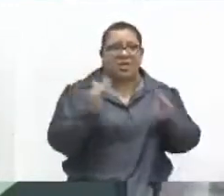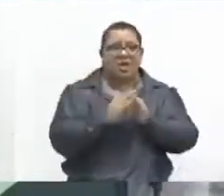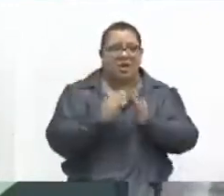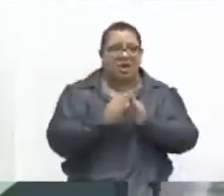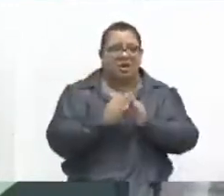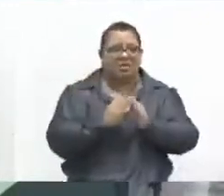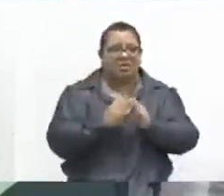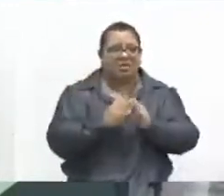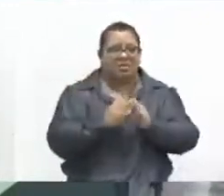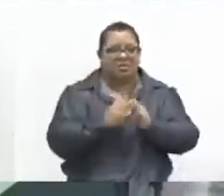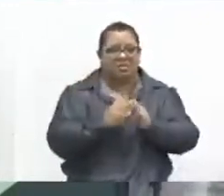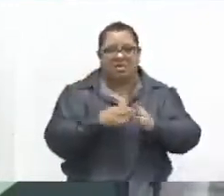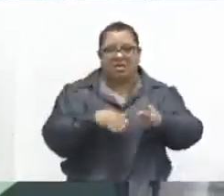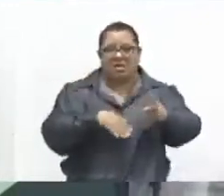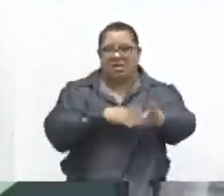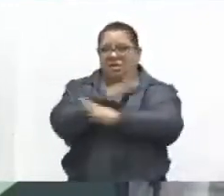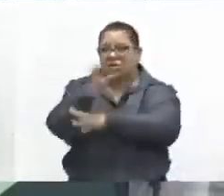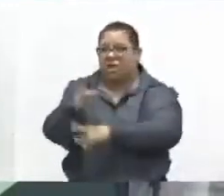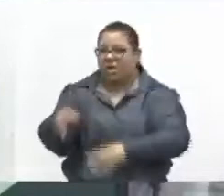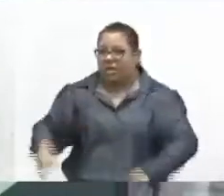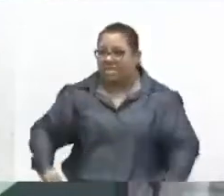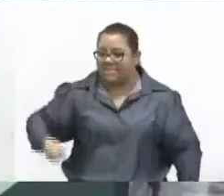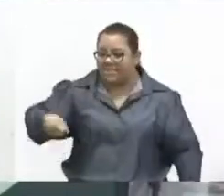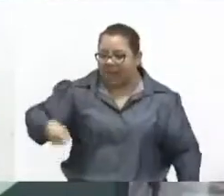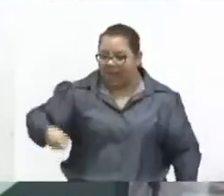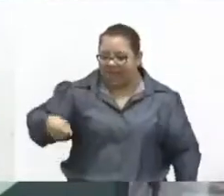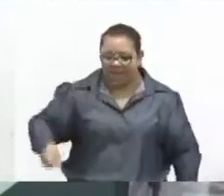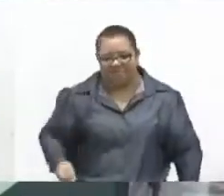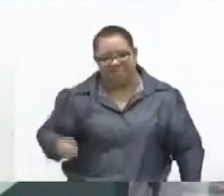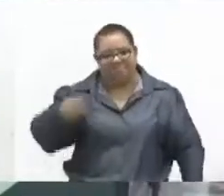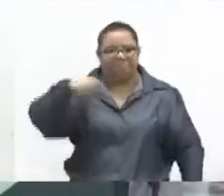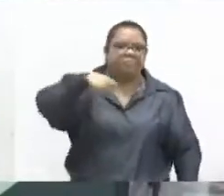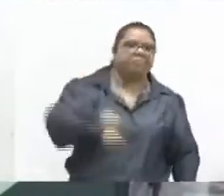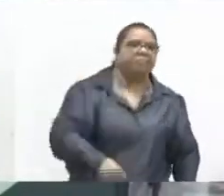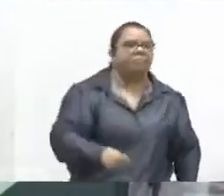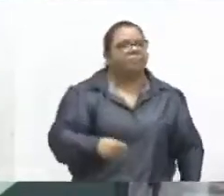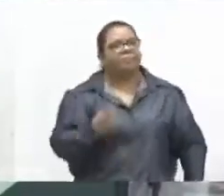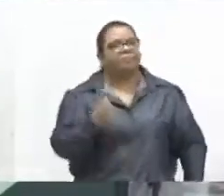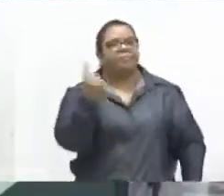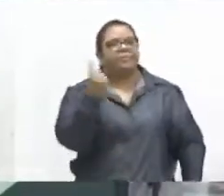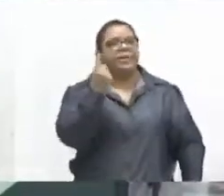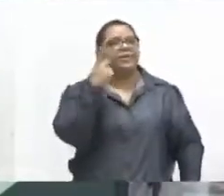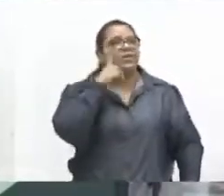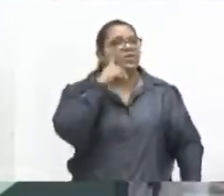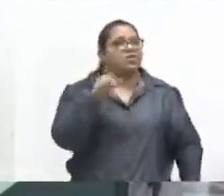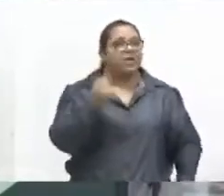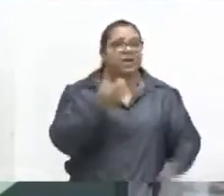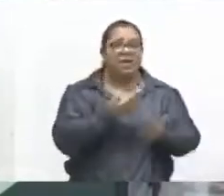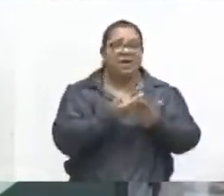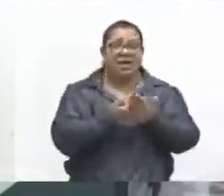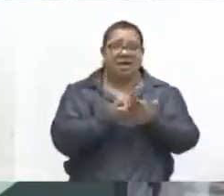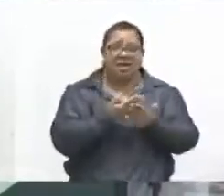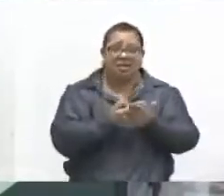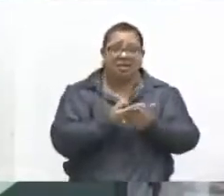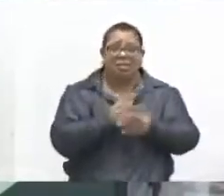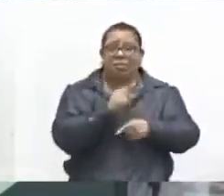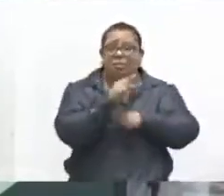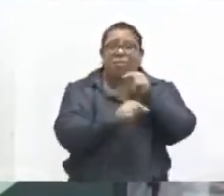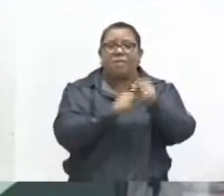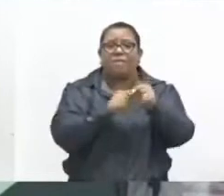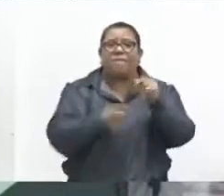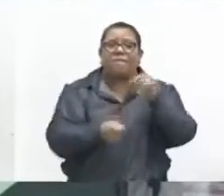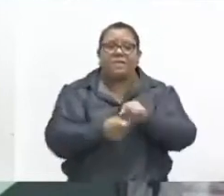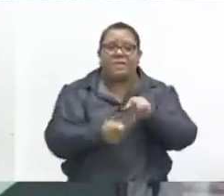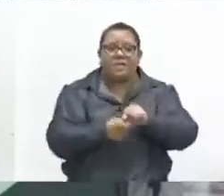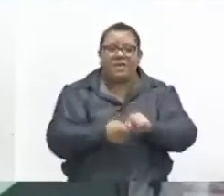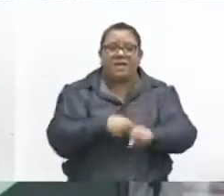morar. Ele chega com a sua mala na Pró-Reitoria de Assistência Estudantil da universidade. E o que a gente vai fazer com esse estudante